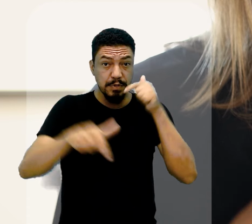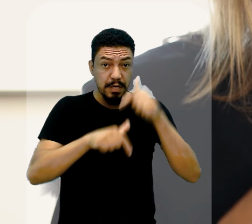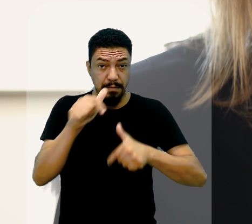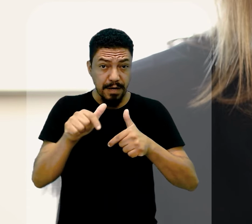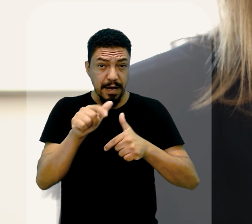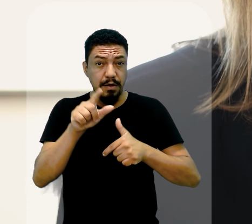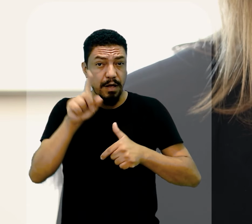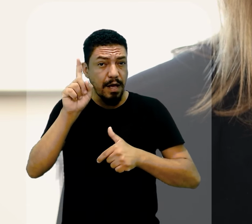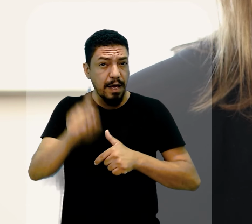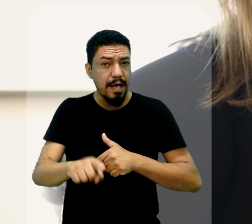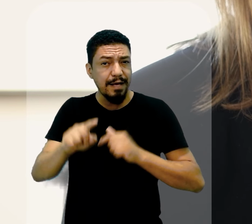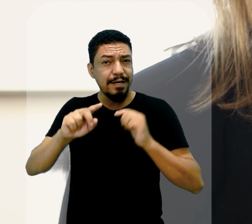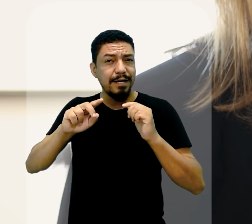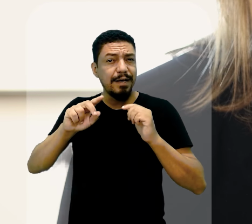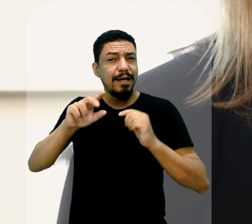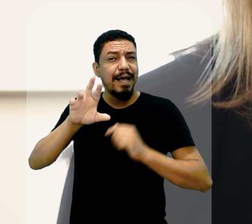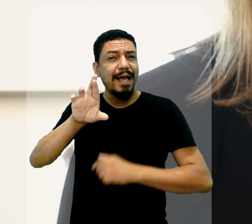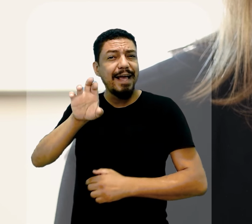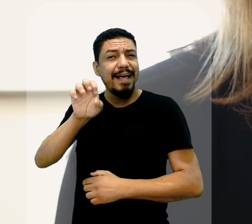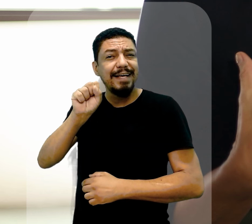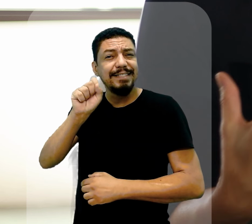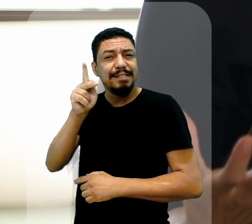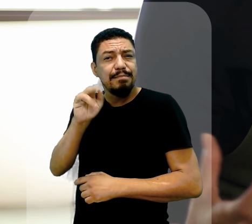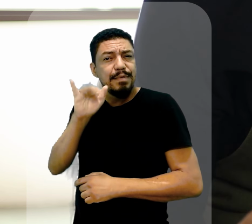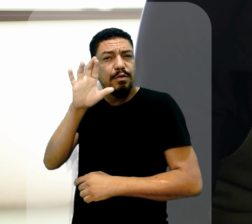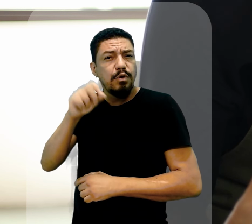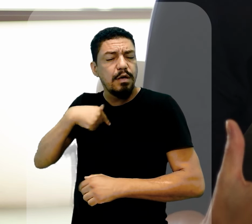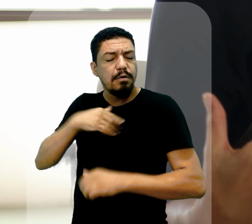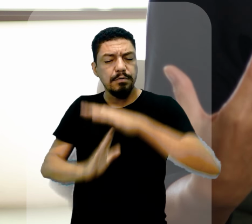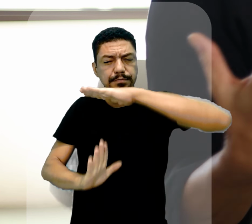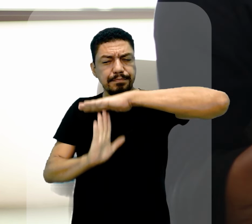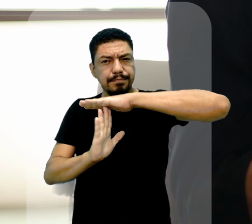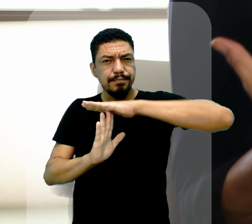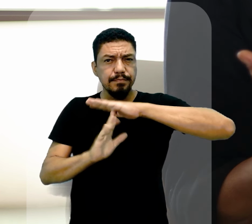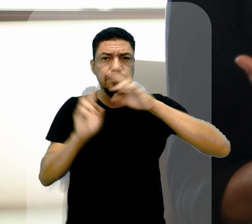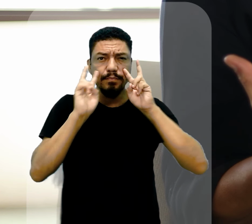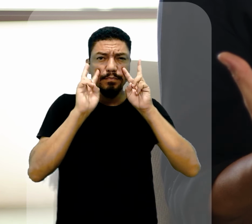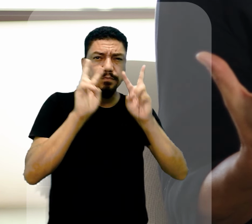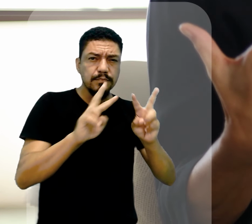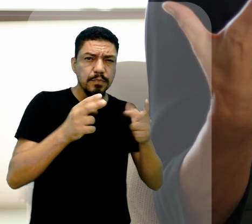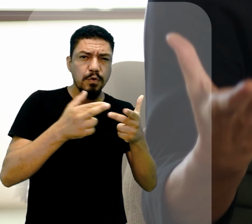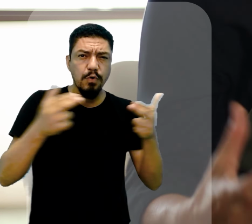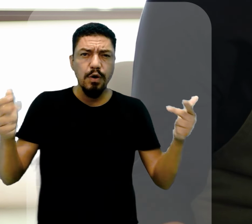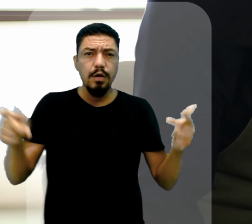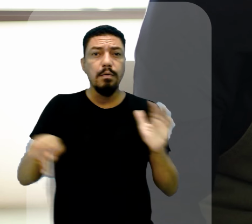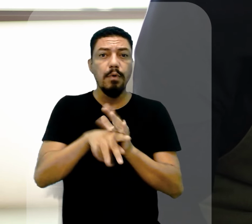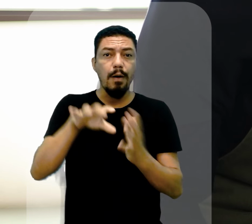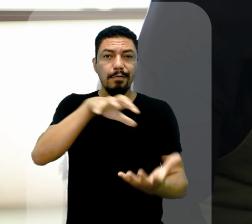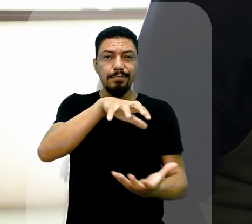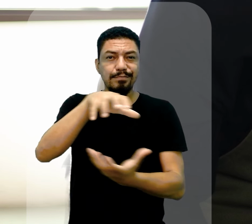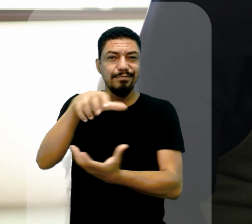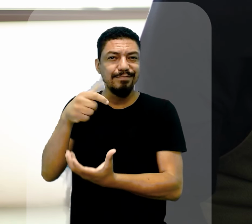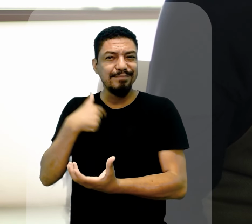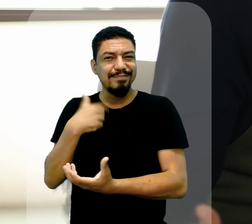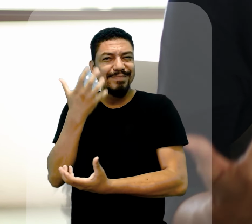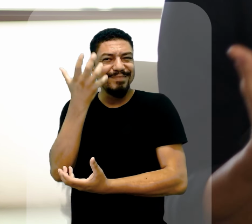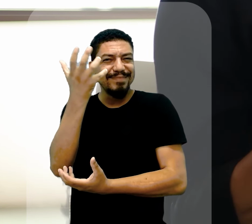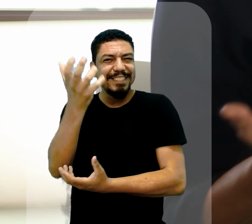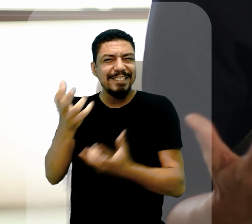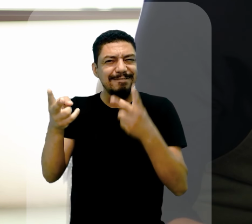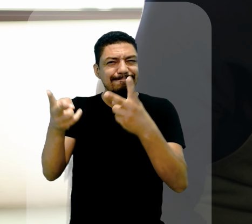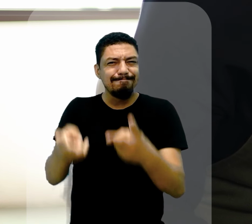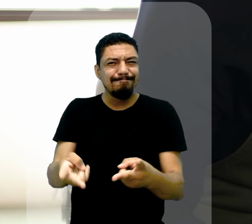eu parava para respirar, para olhar realmente aquilo que o mundo, ou que eu estava querendo do mundo, que